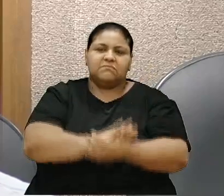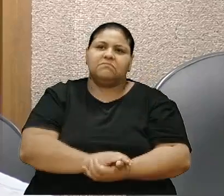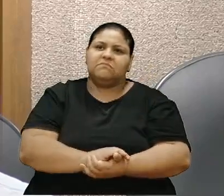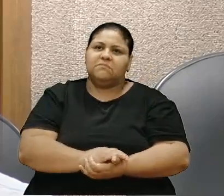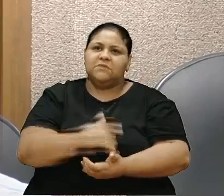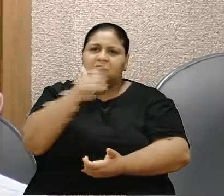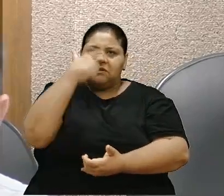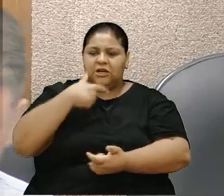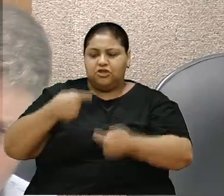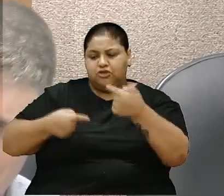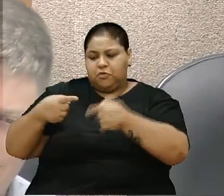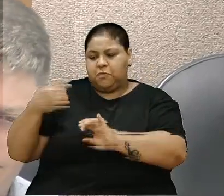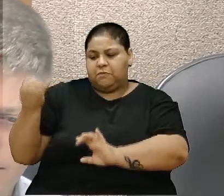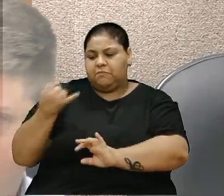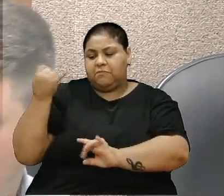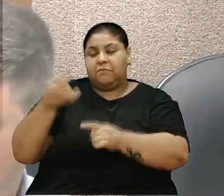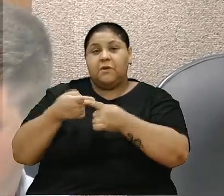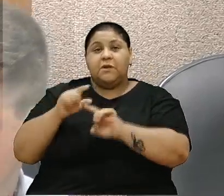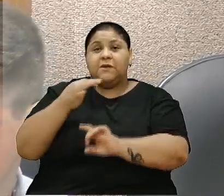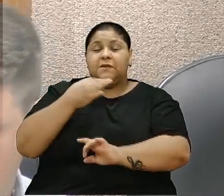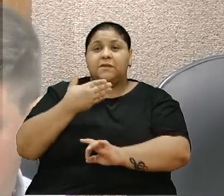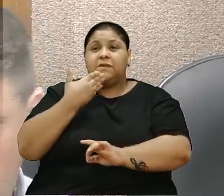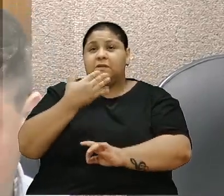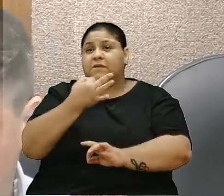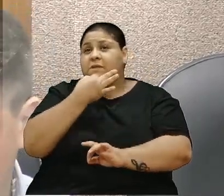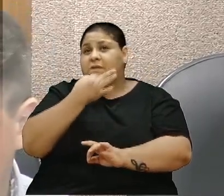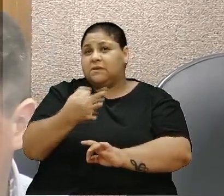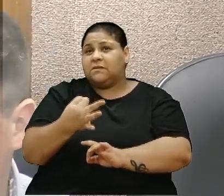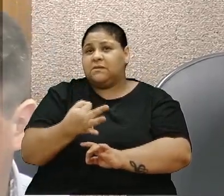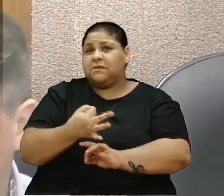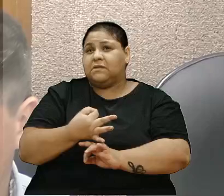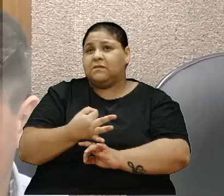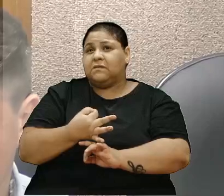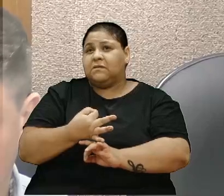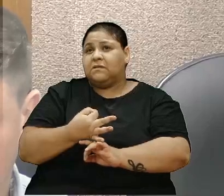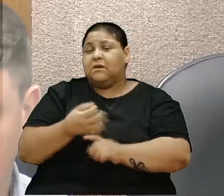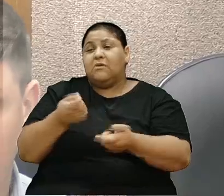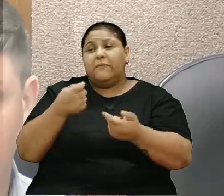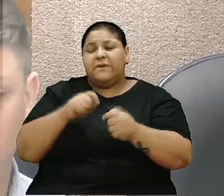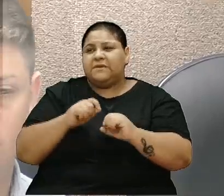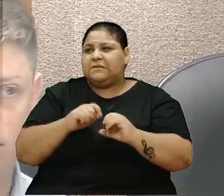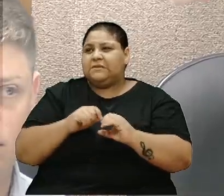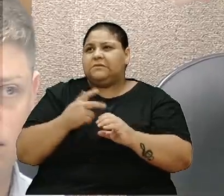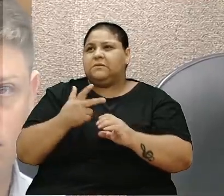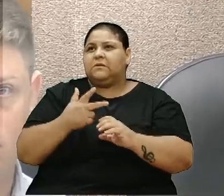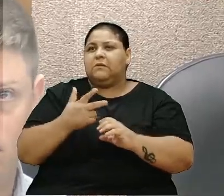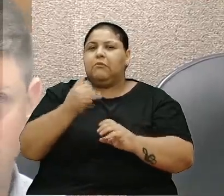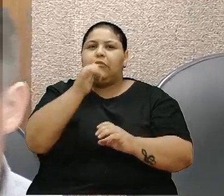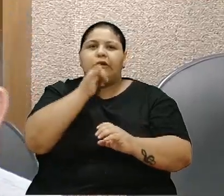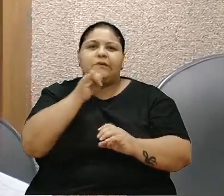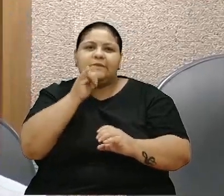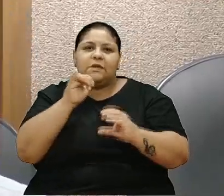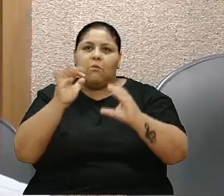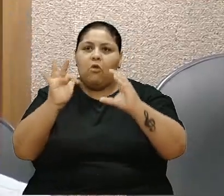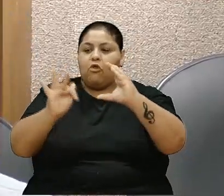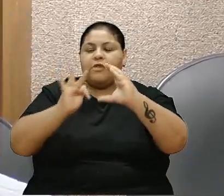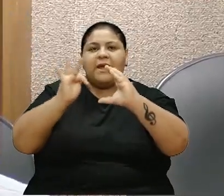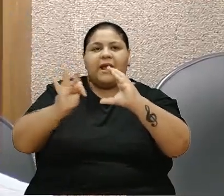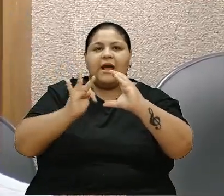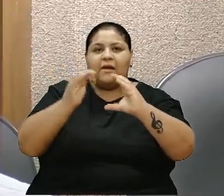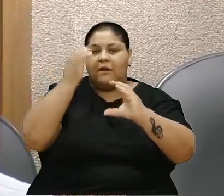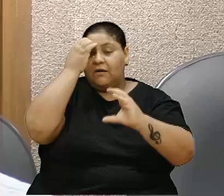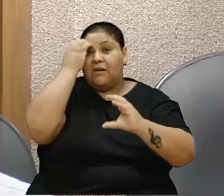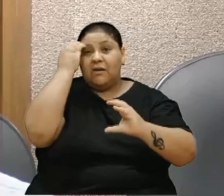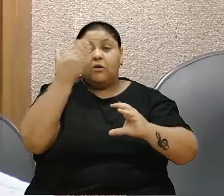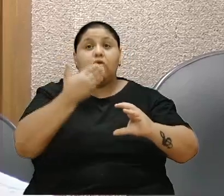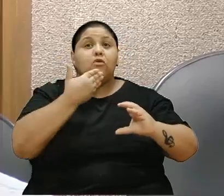debate é importante, mas o pedido de informações deveria ser tipo a Câmara Federal. Um requerimento do vereador vai para a prefeitura e a